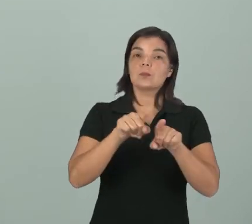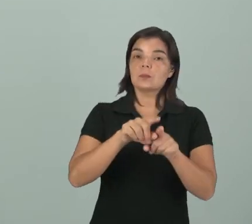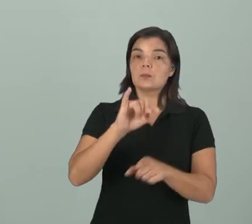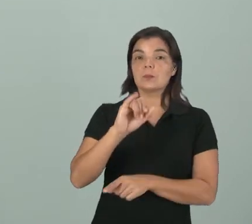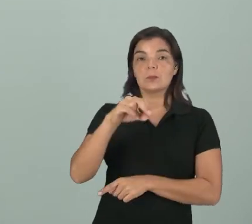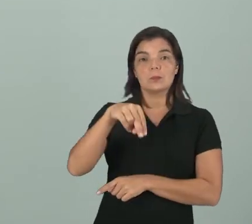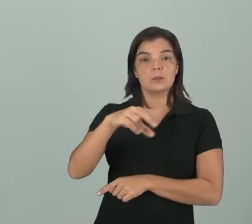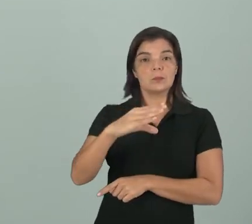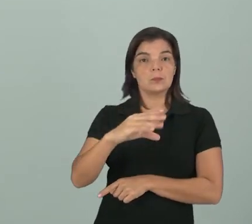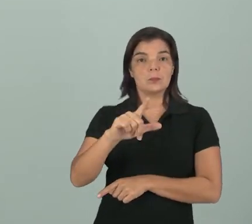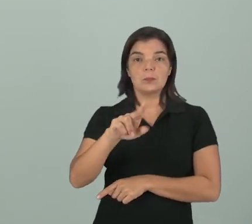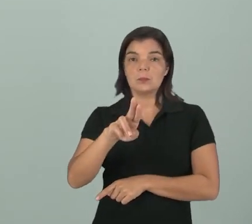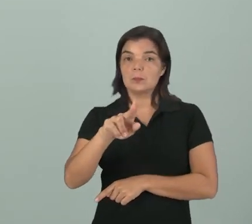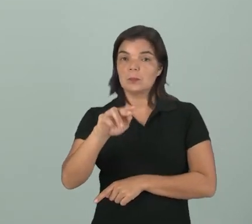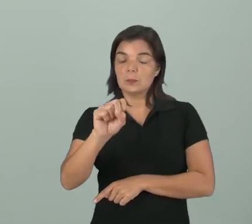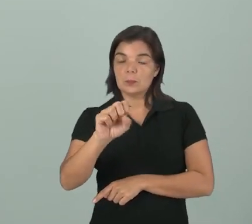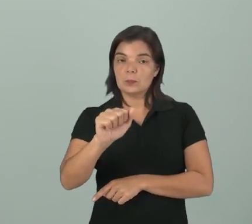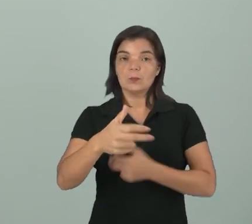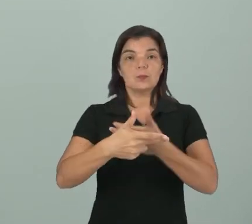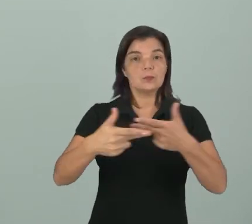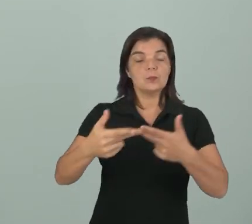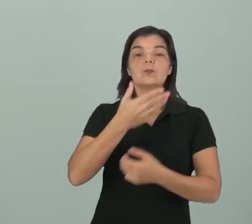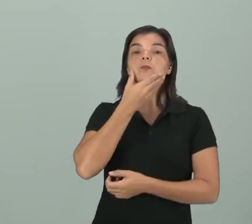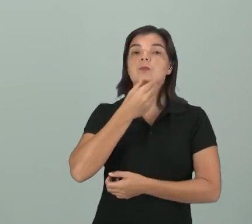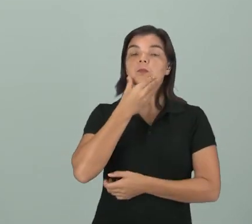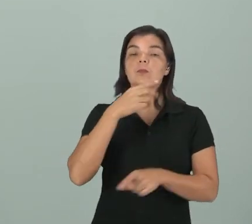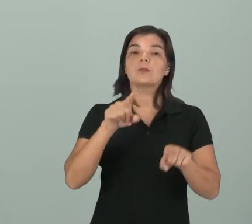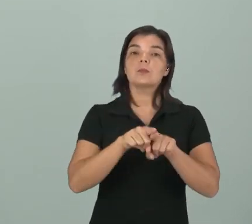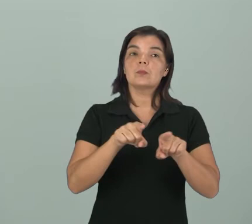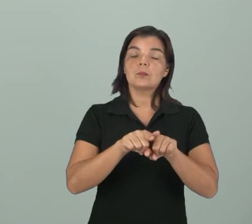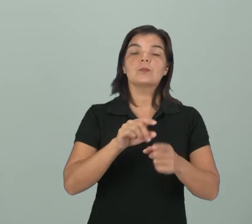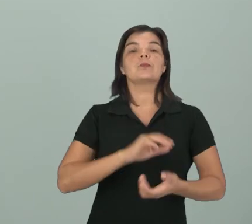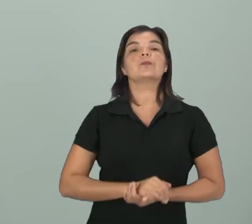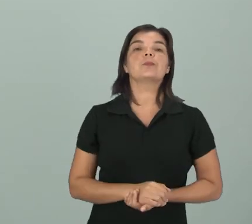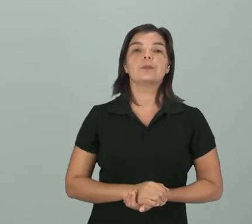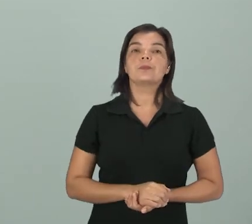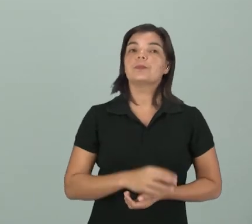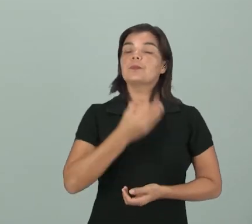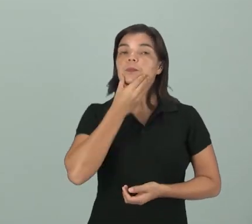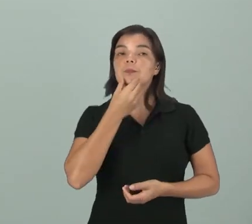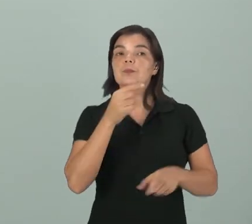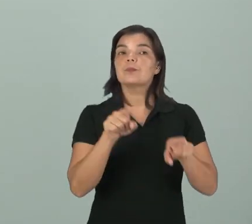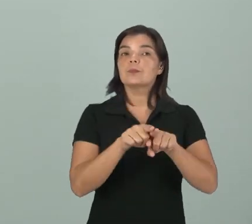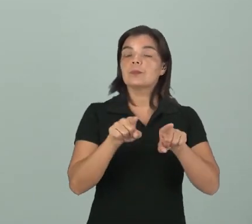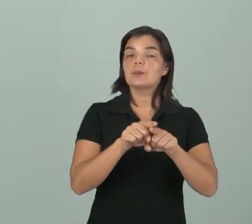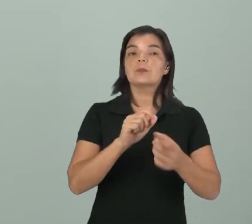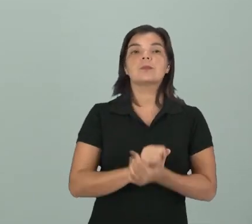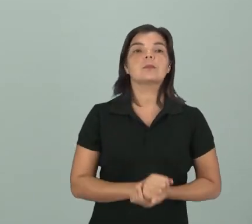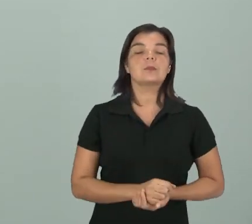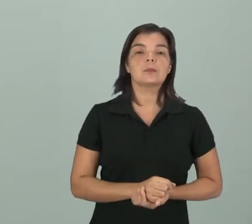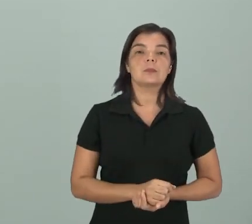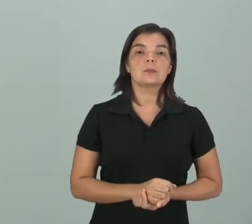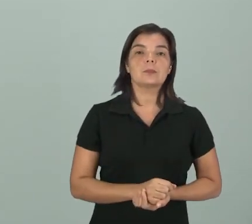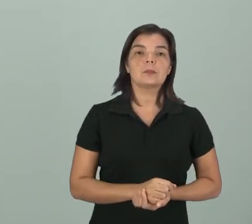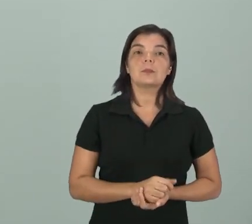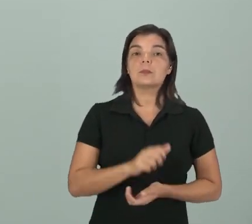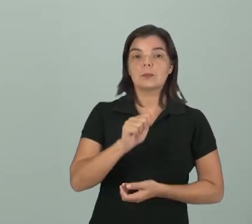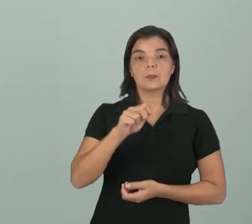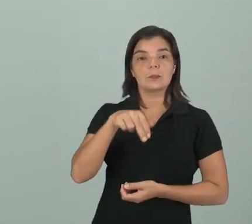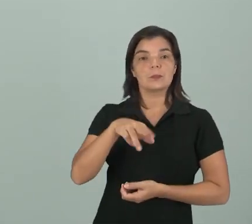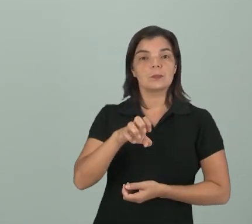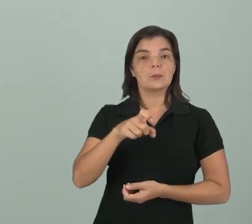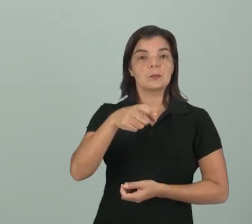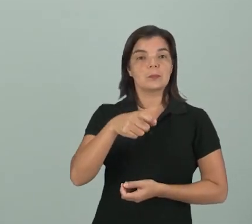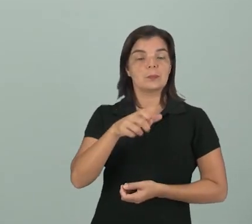está inclusa. O objeto é masculino, então está incluso. A carta está anexa.